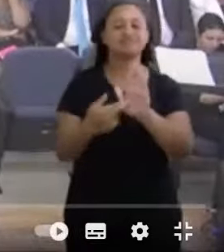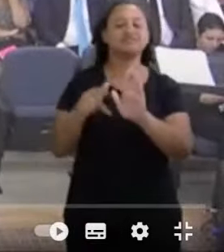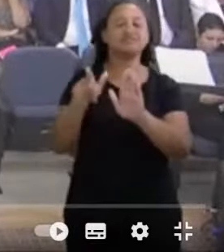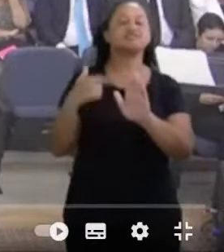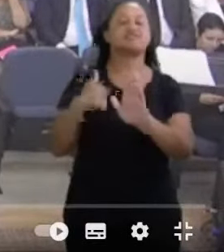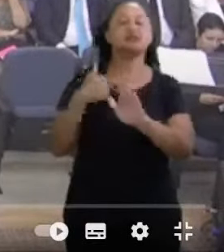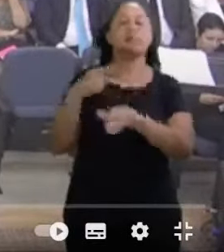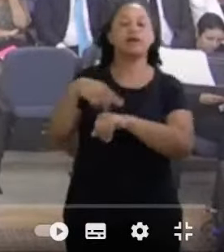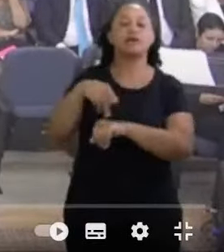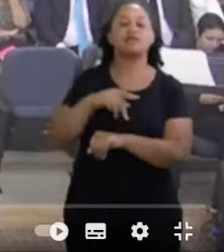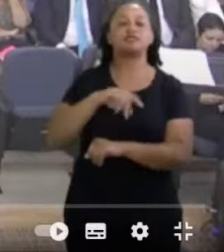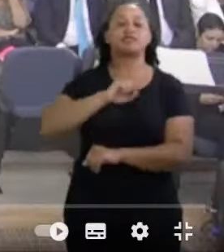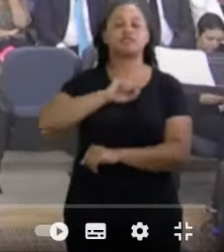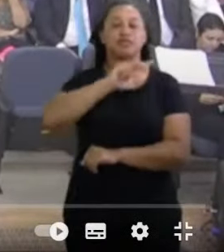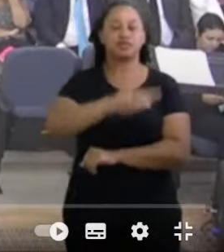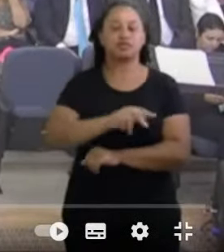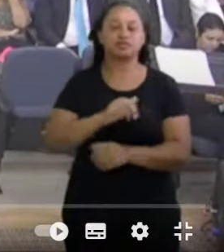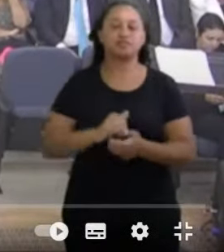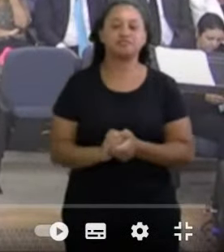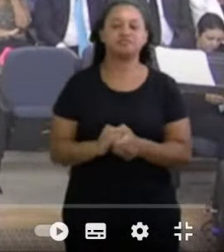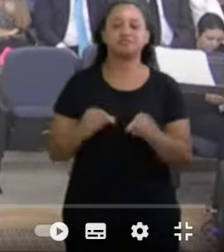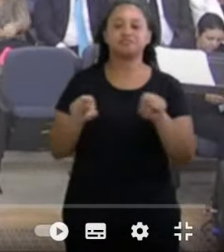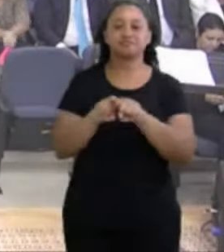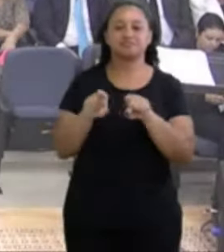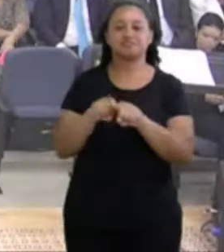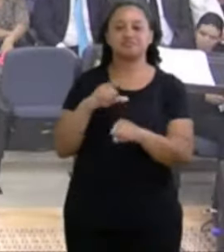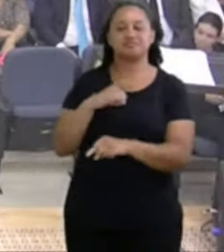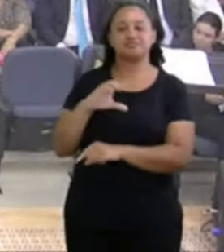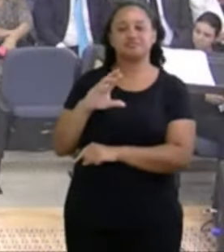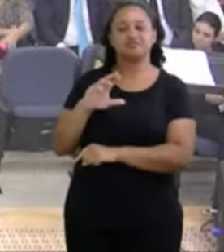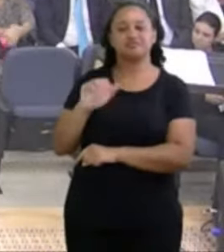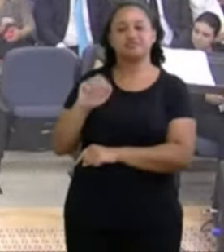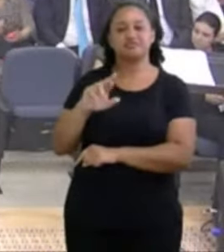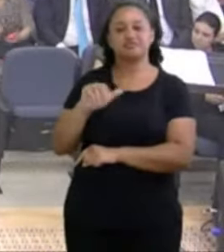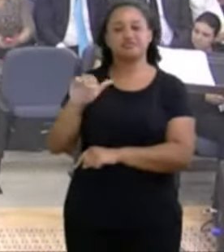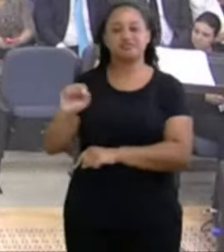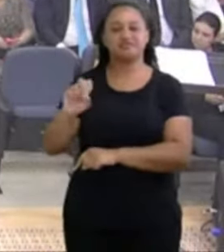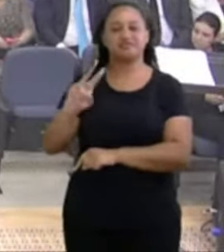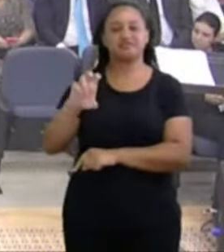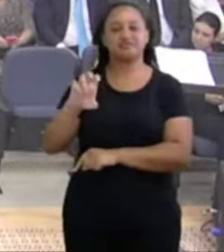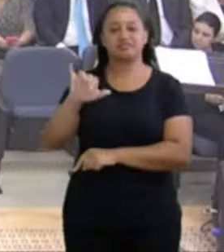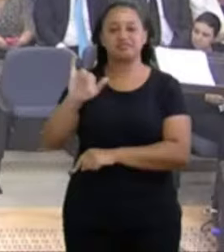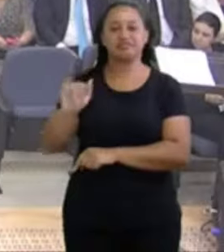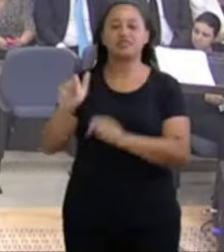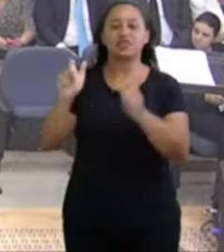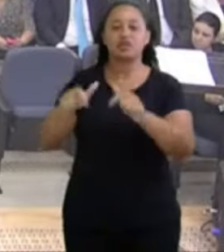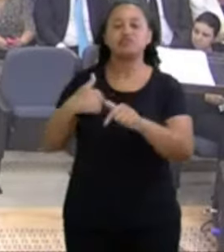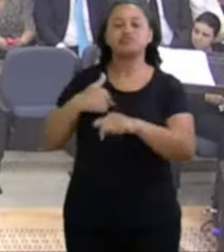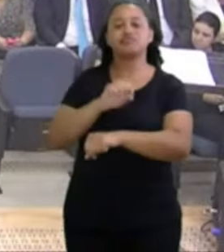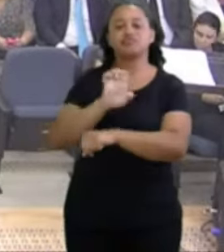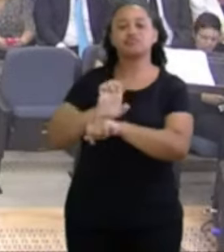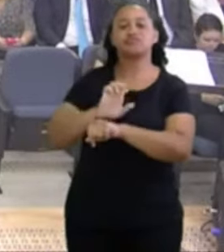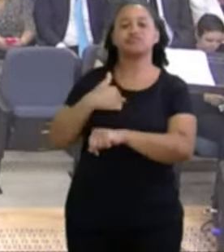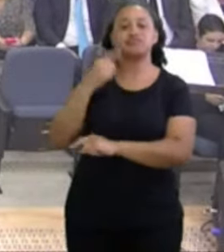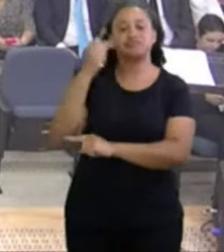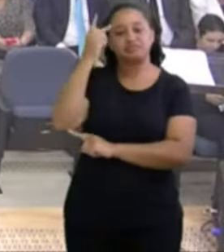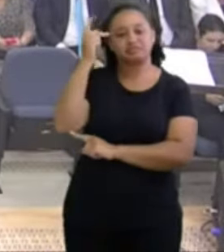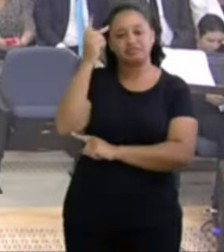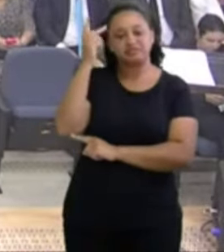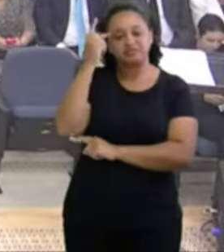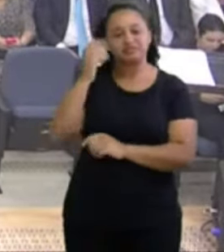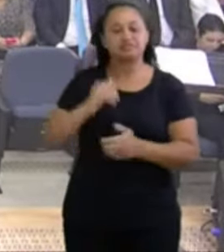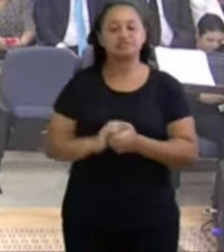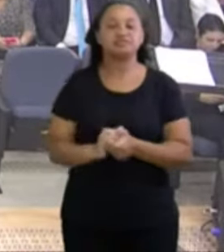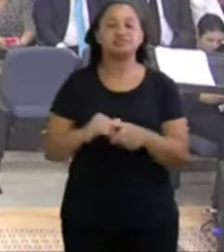presença do Desembargador Carlos Vieira Von adamec do Tribunal de Justiça do Estado de São Paulo e do Dr Eduardo